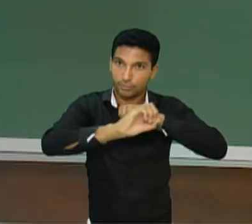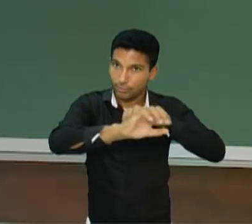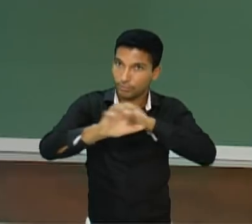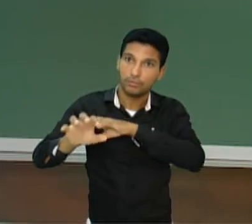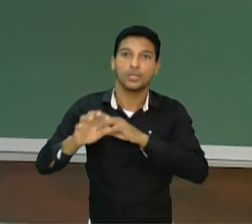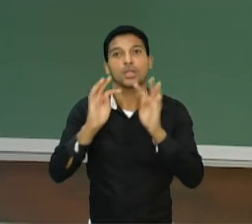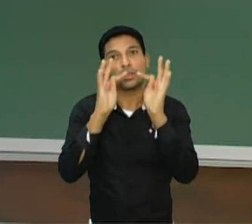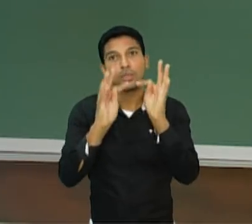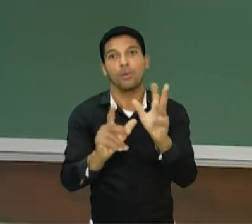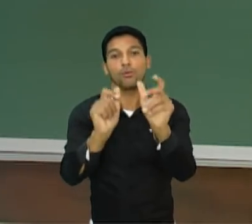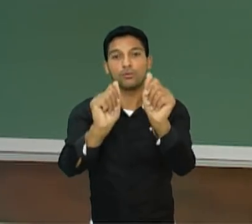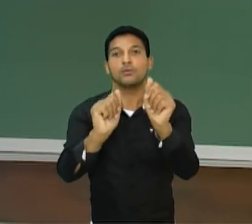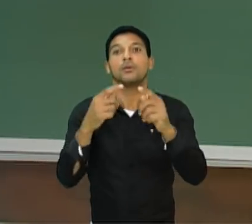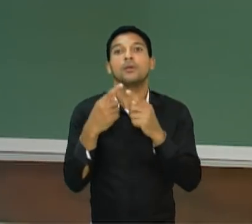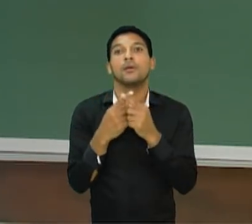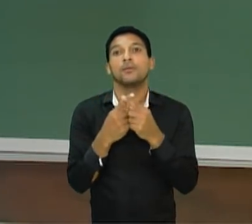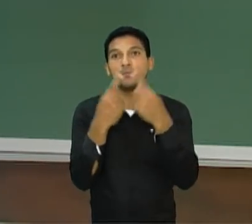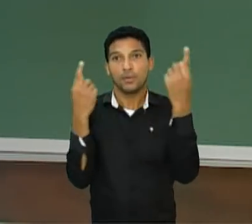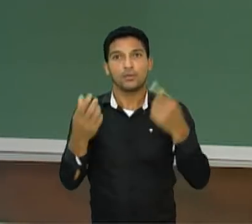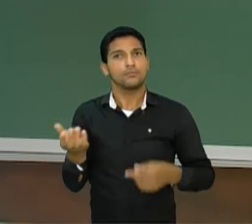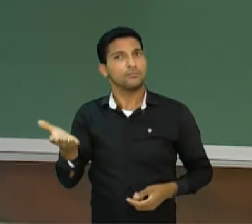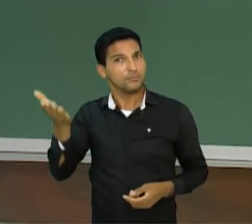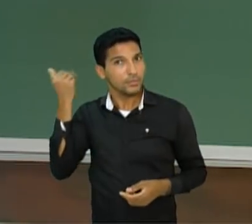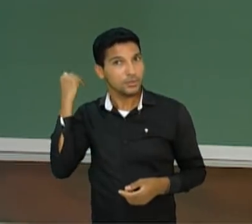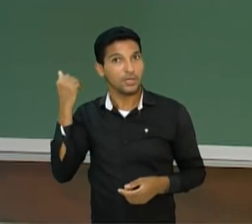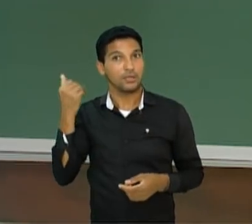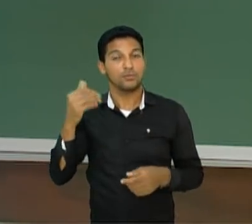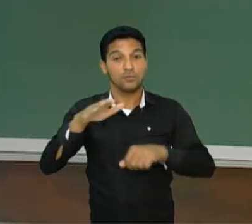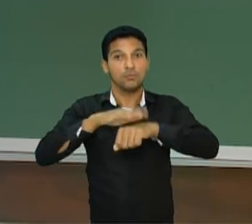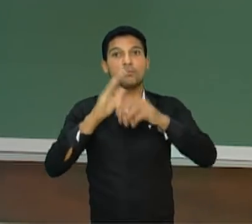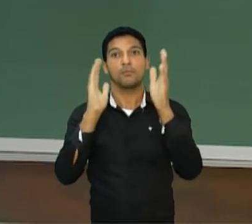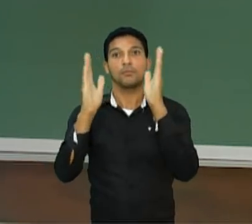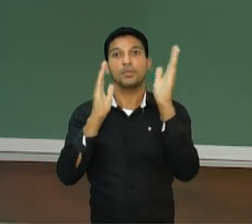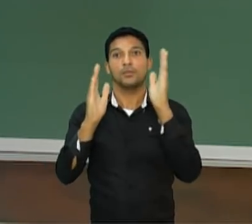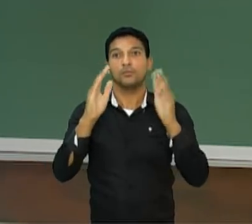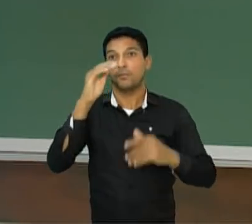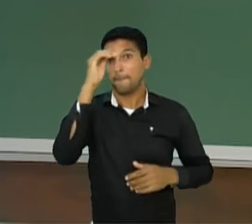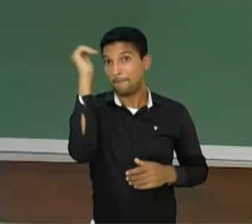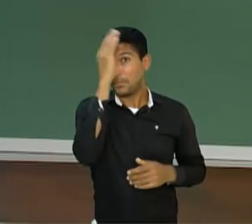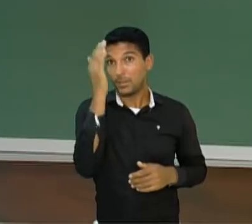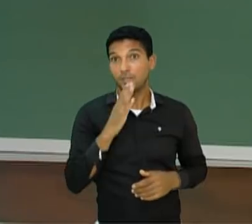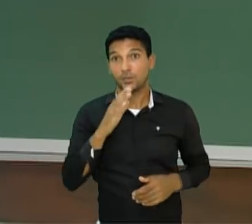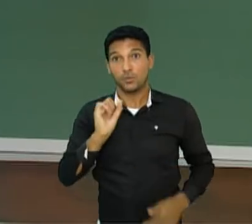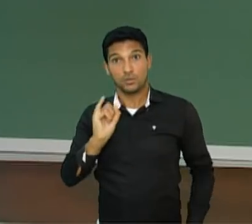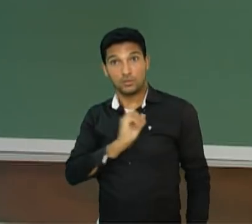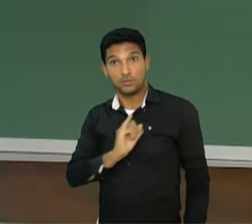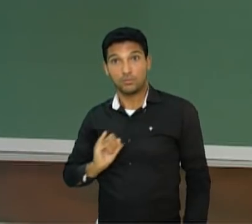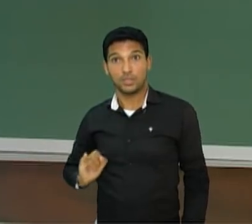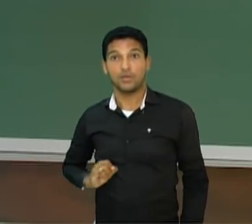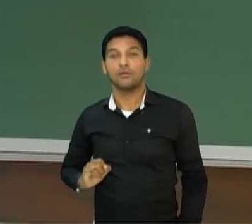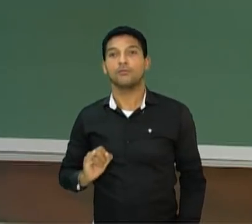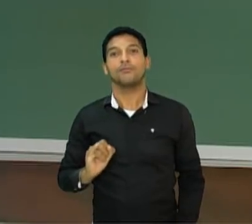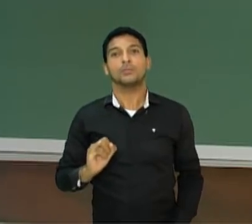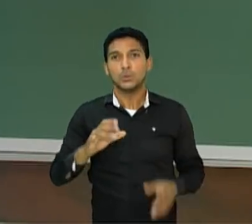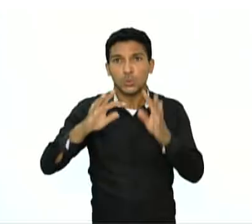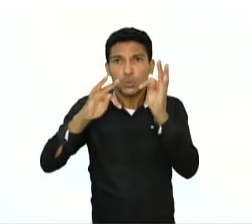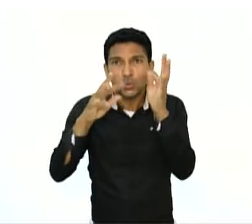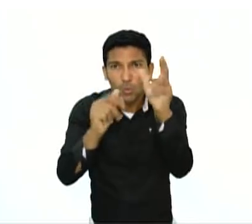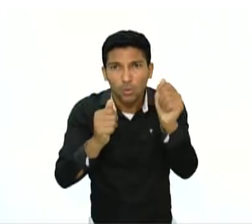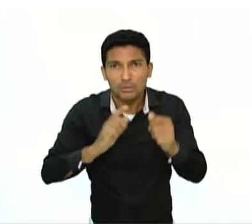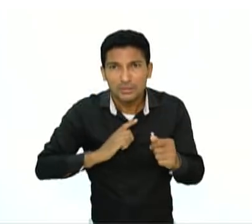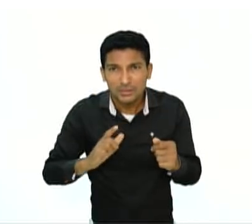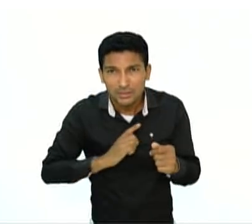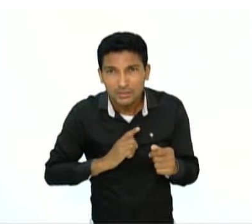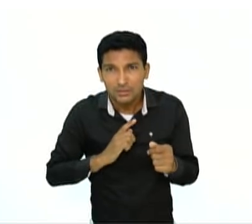estamos abordando essa questão da educação e do trabalho. Perceba que é uma questão atual. Então,